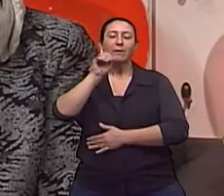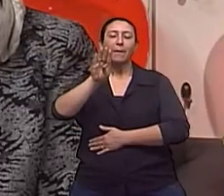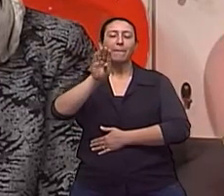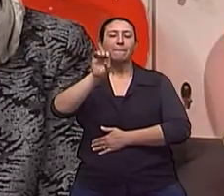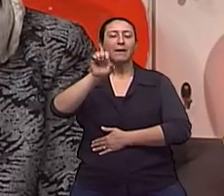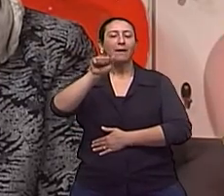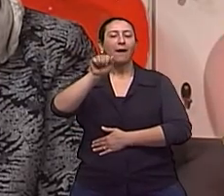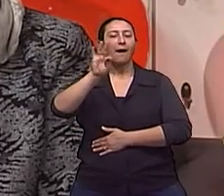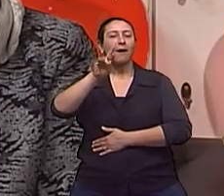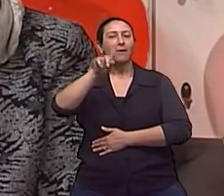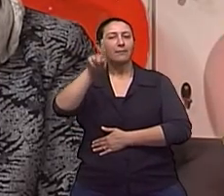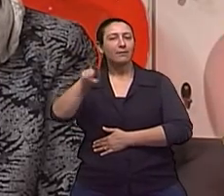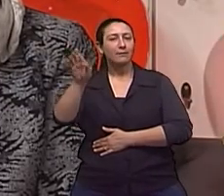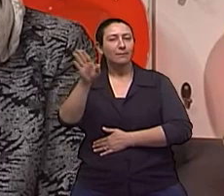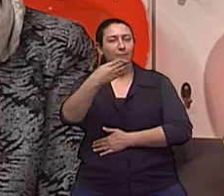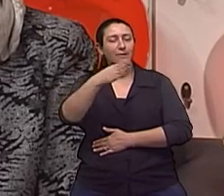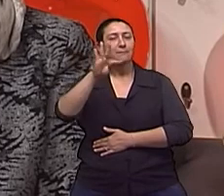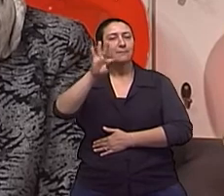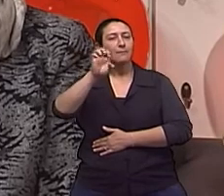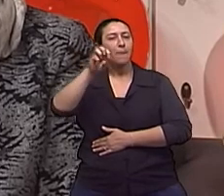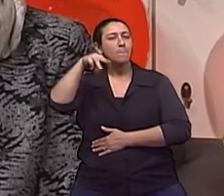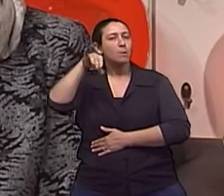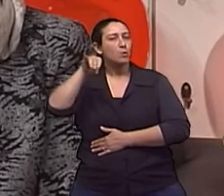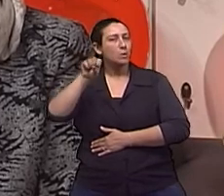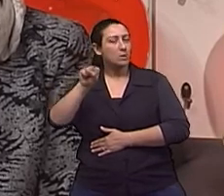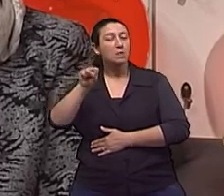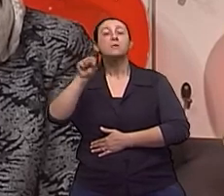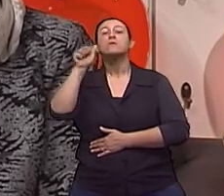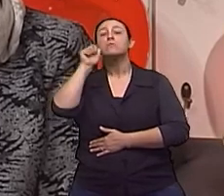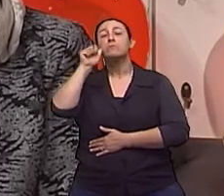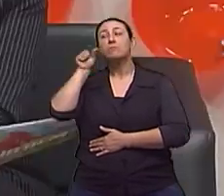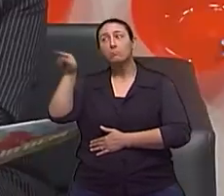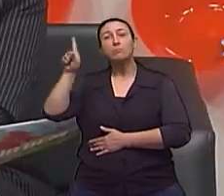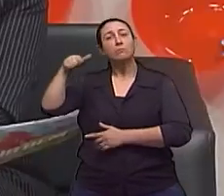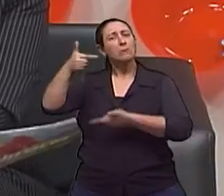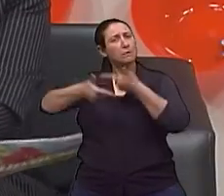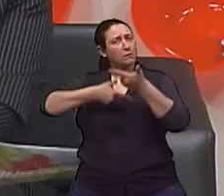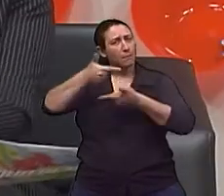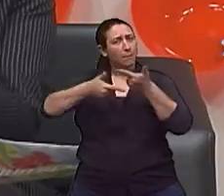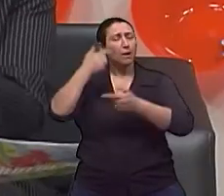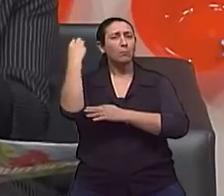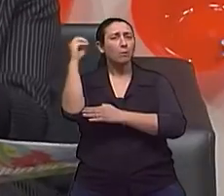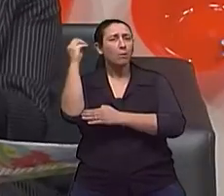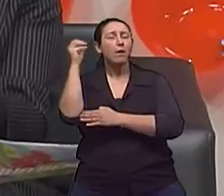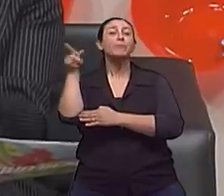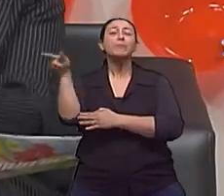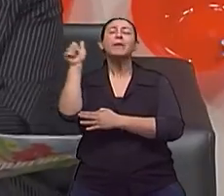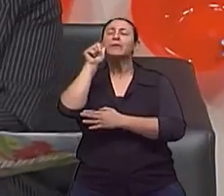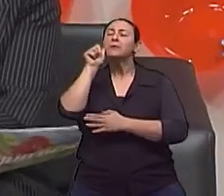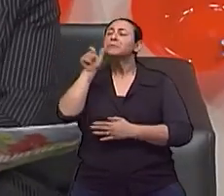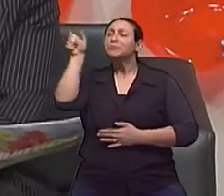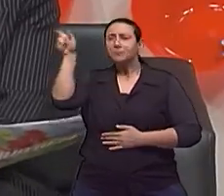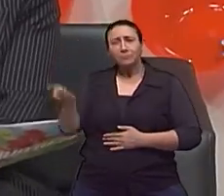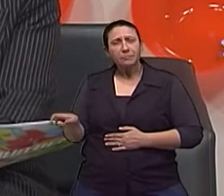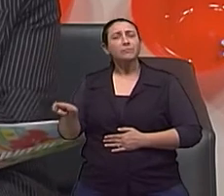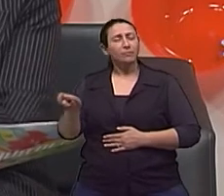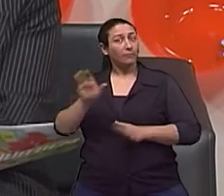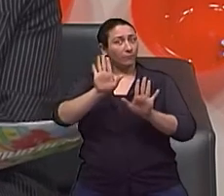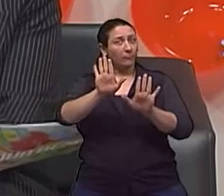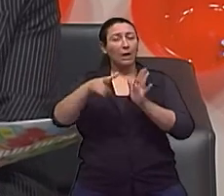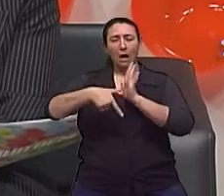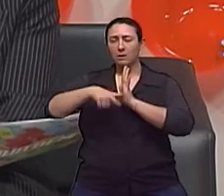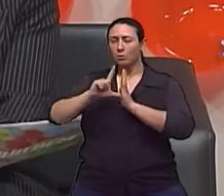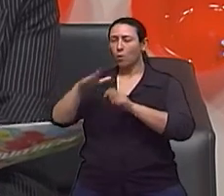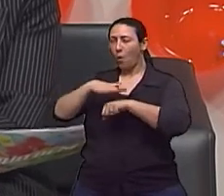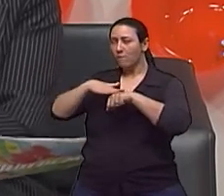A Beatriz é coordenadora do setor técnico-científico da Apex Porto Alegre mas antes de iniciar esta conversa com a